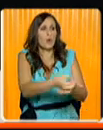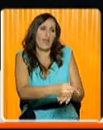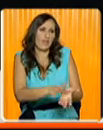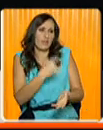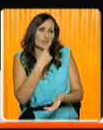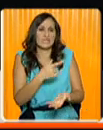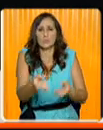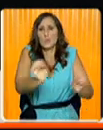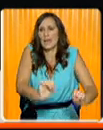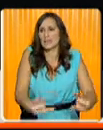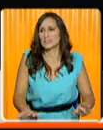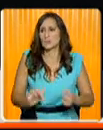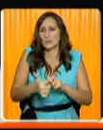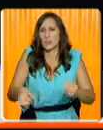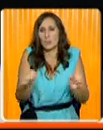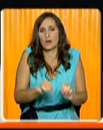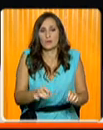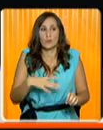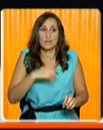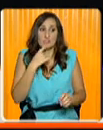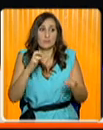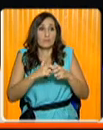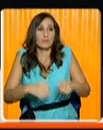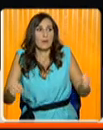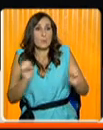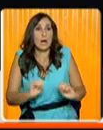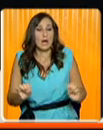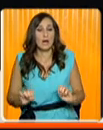nada, é porque não tem nada.